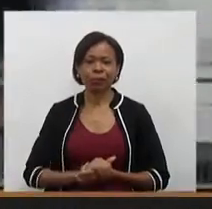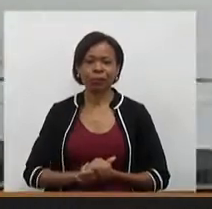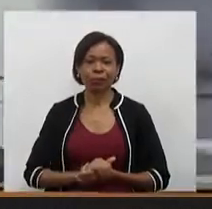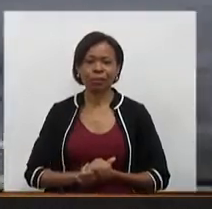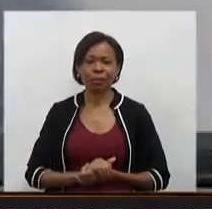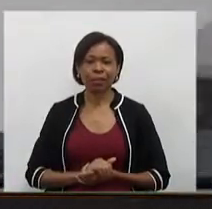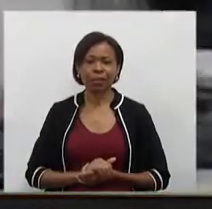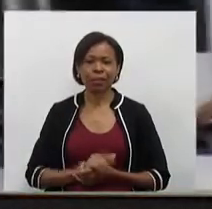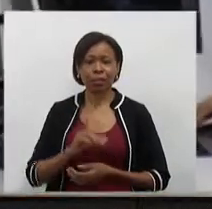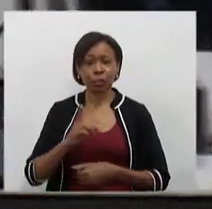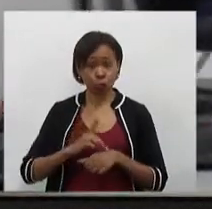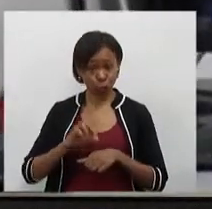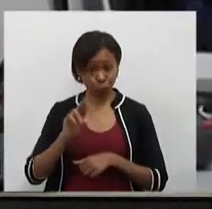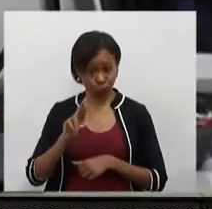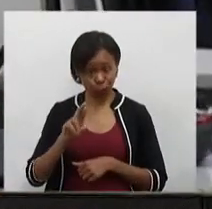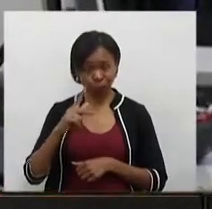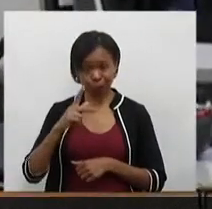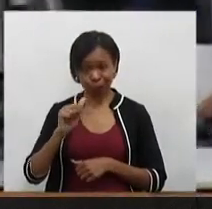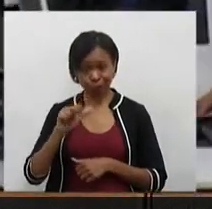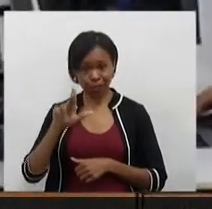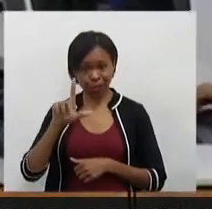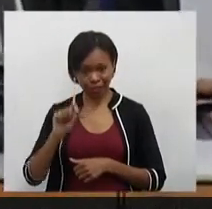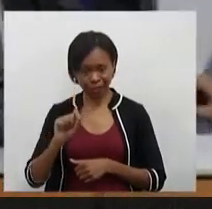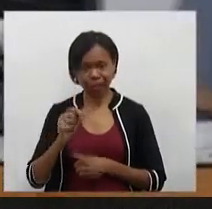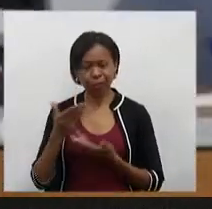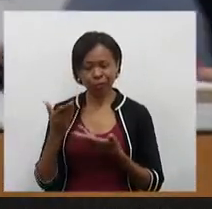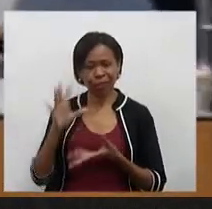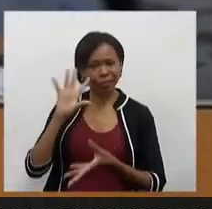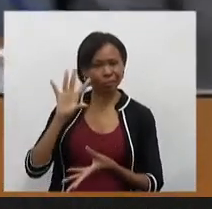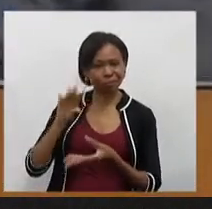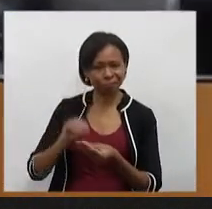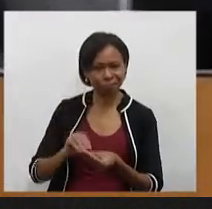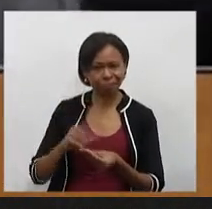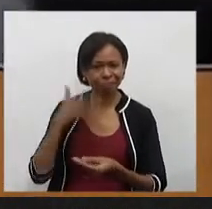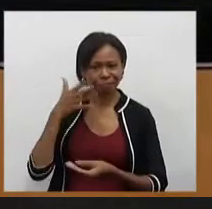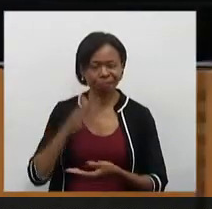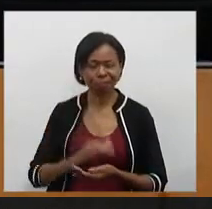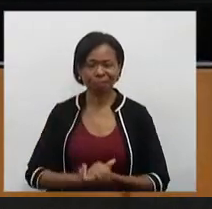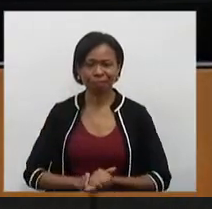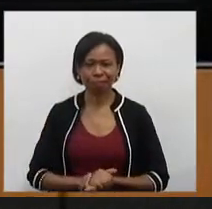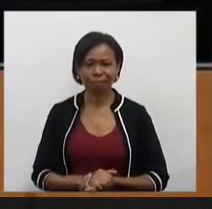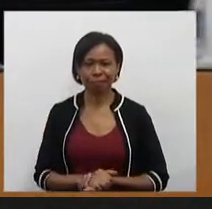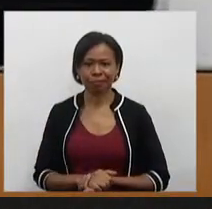Duílio. Doutor Paulo, por favor, suas considerações.